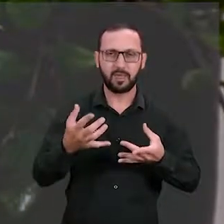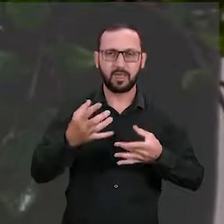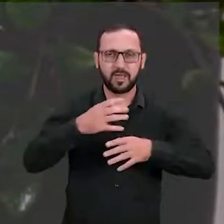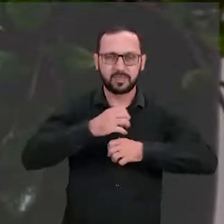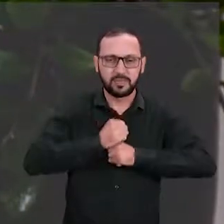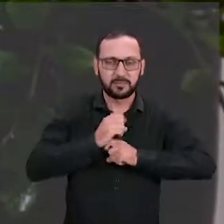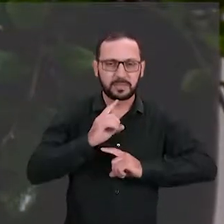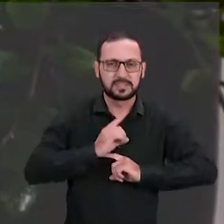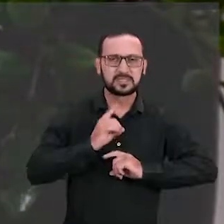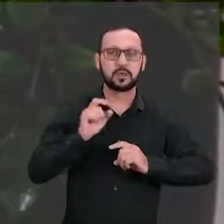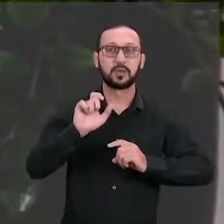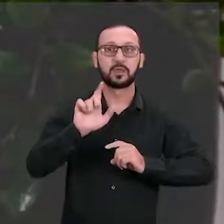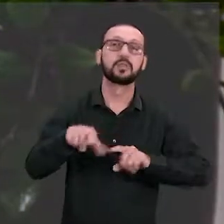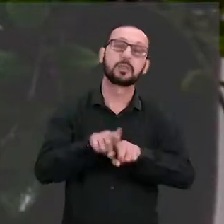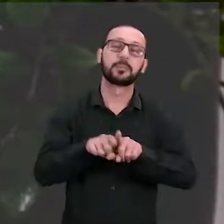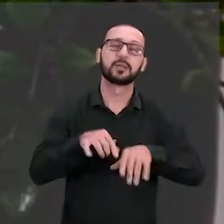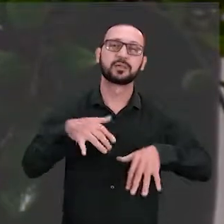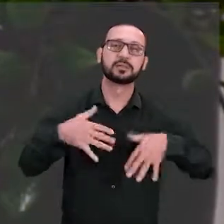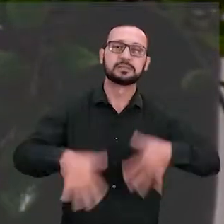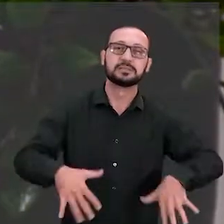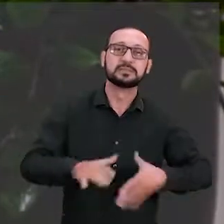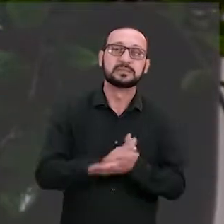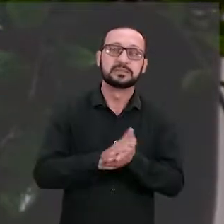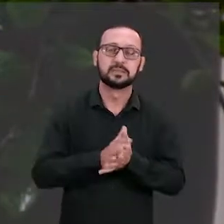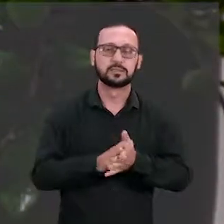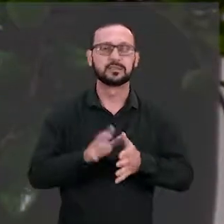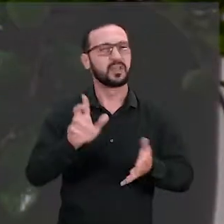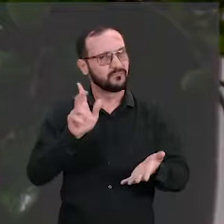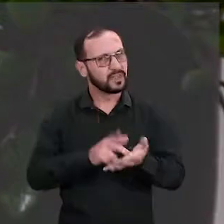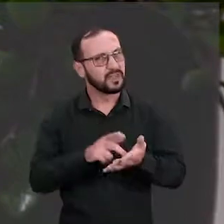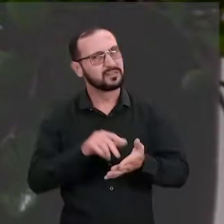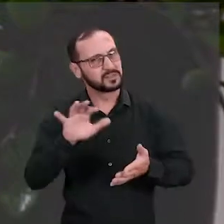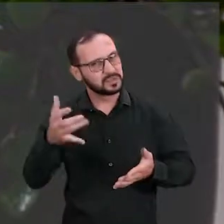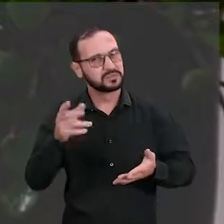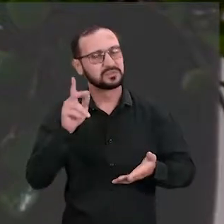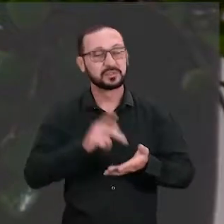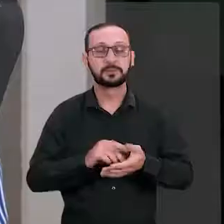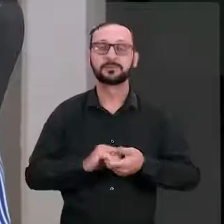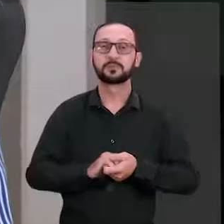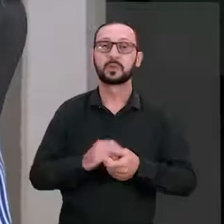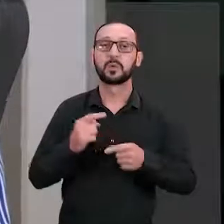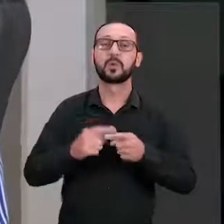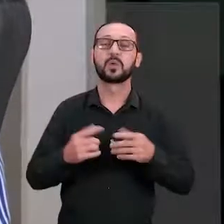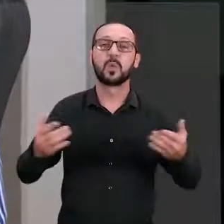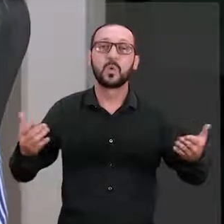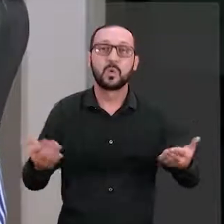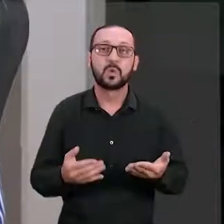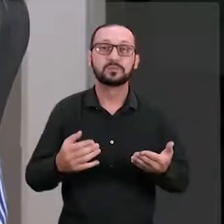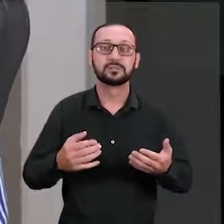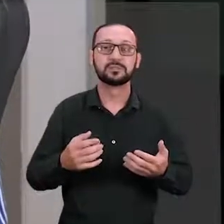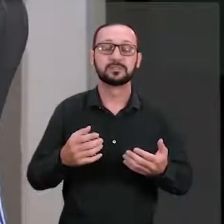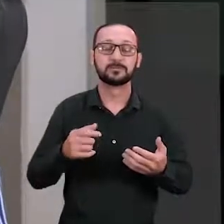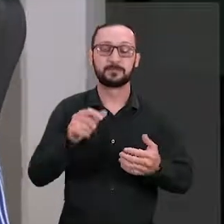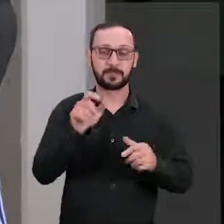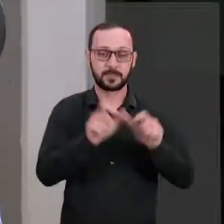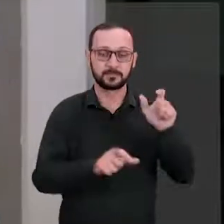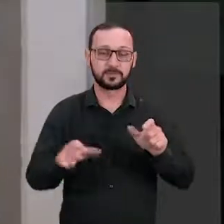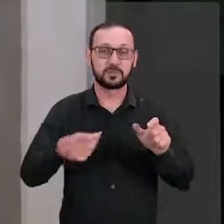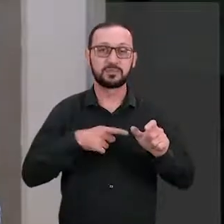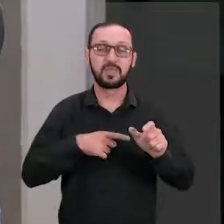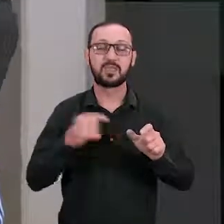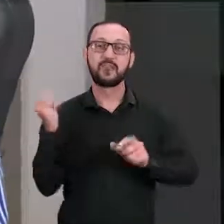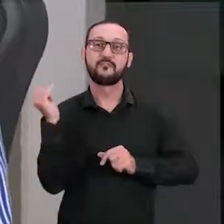E ansiedade, né? Depressão e ansiedade. Isso é normal? As pessoas realmente estão tendo mais isso? É que atualmente as pessoas